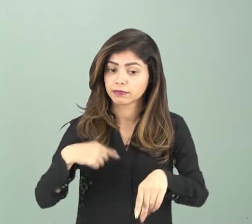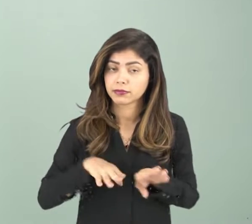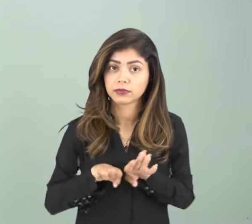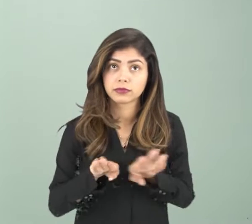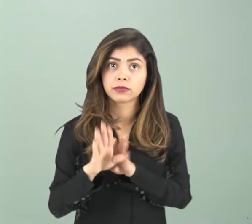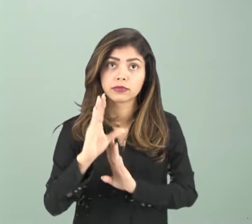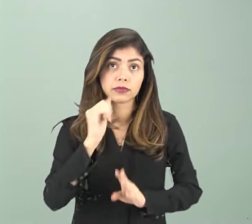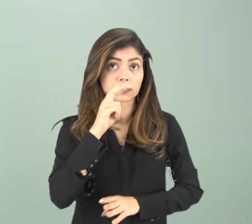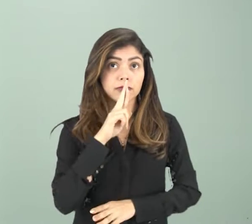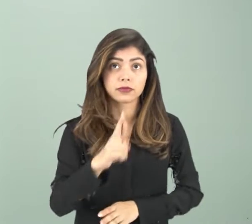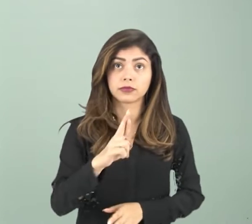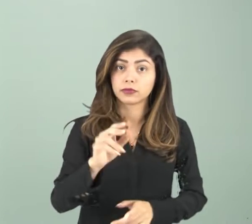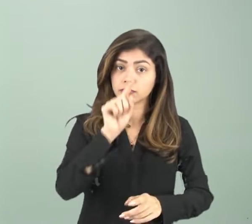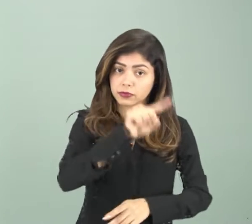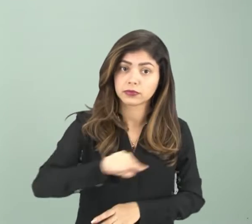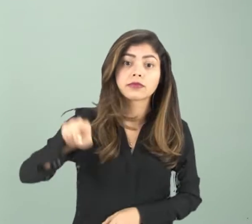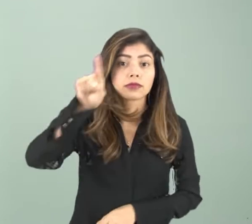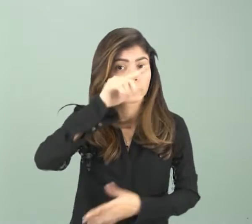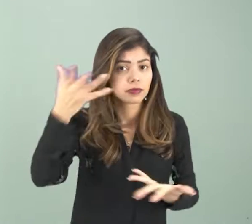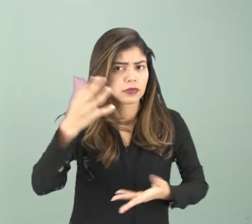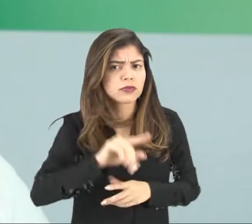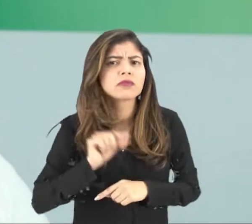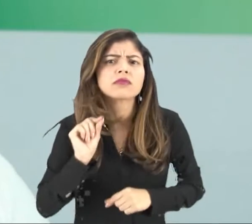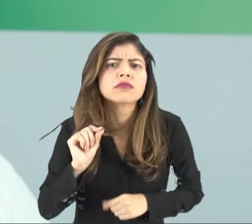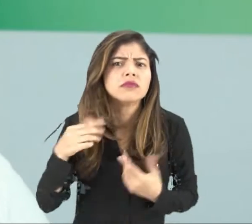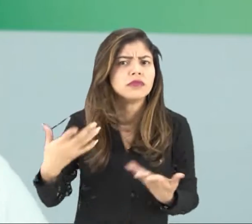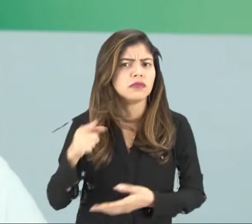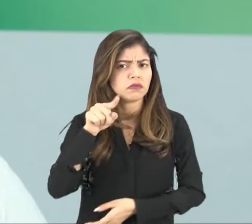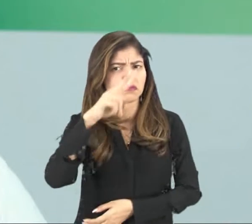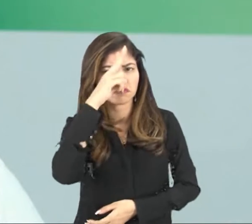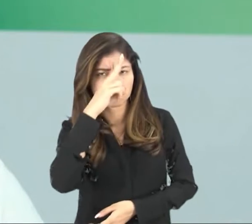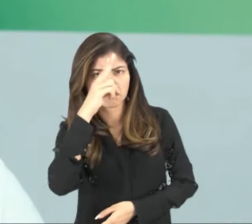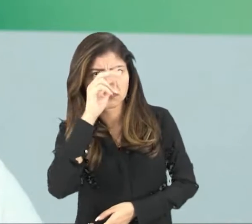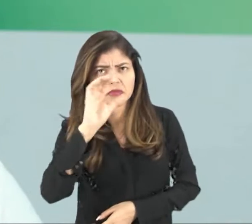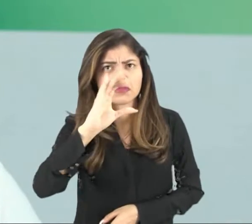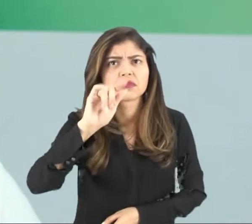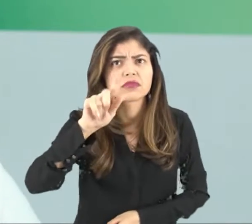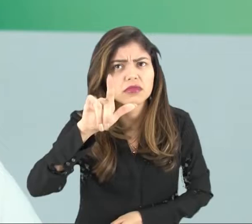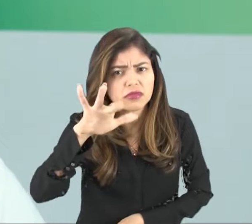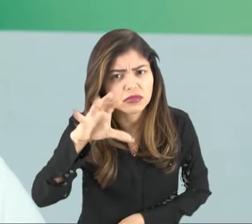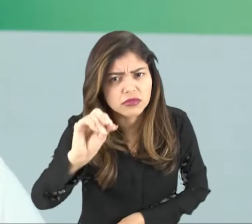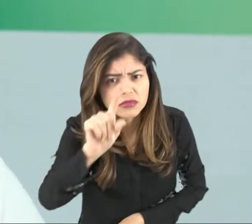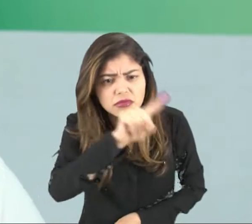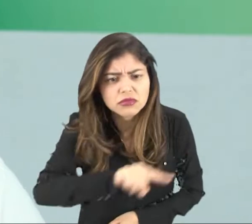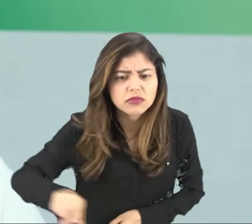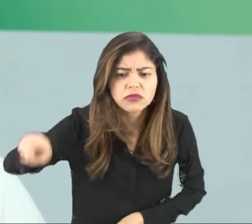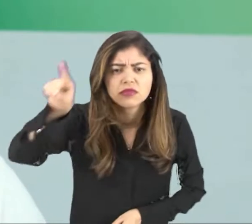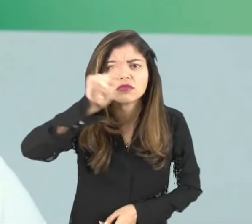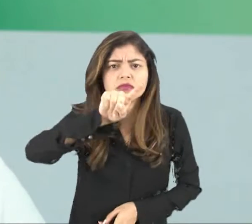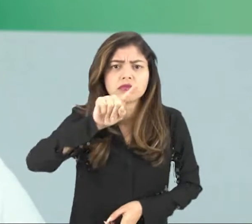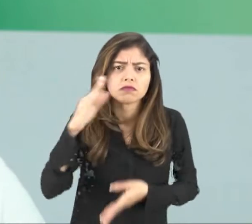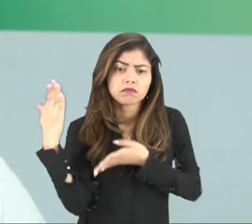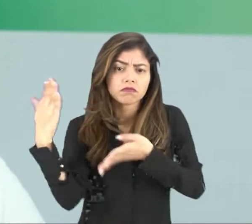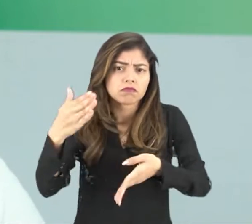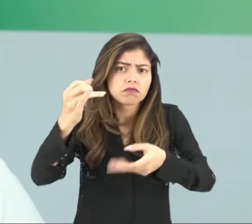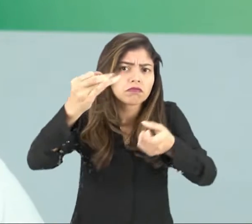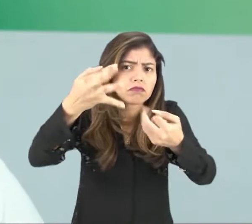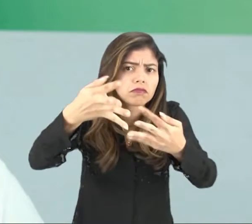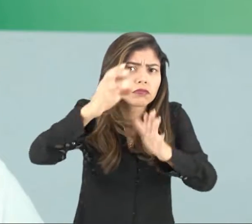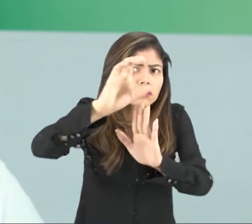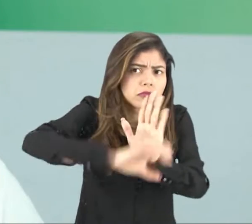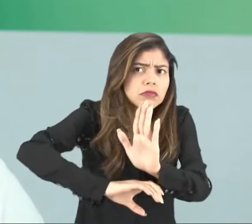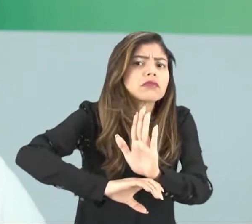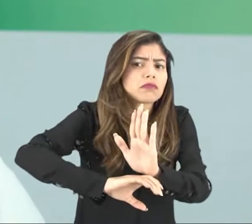cálculo de área de círculo. Afinal, você lembra o que é círculo? Você lembra a definição de